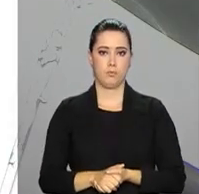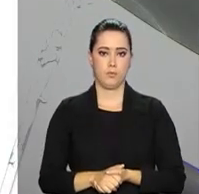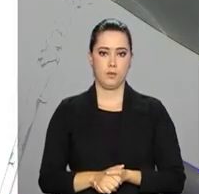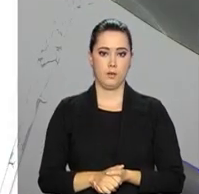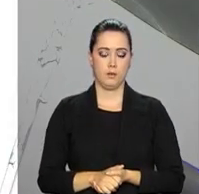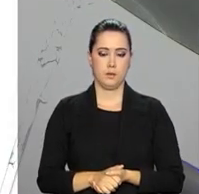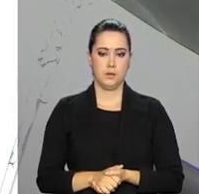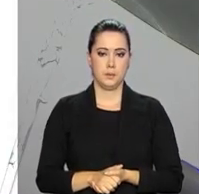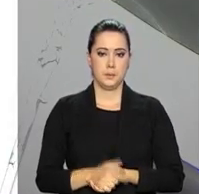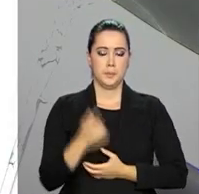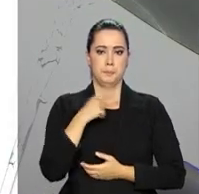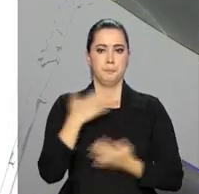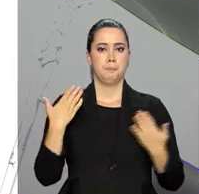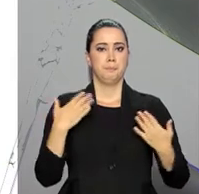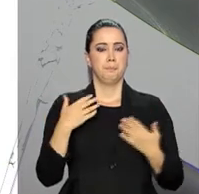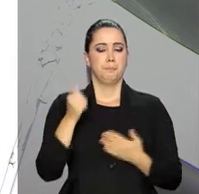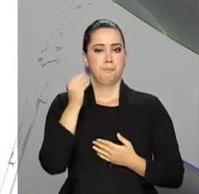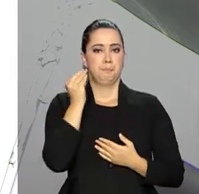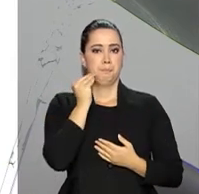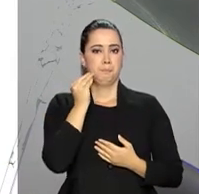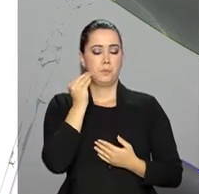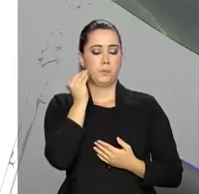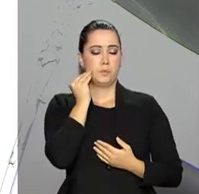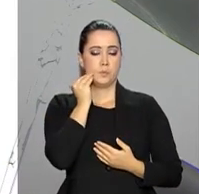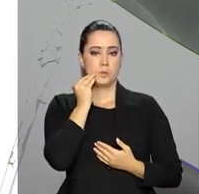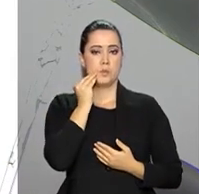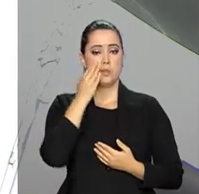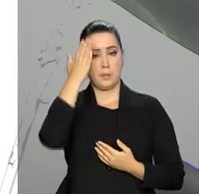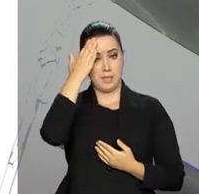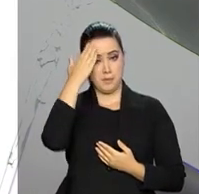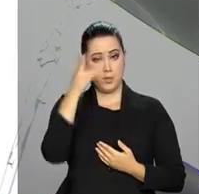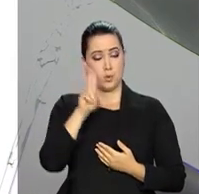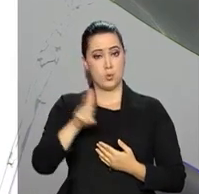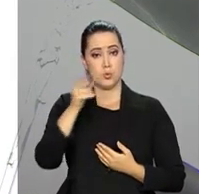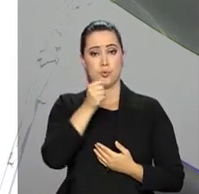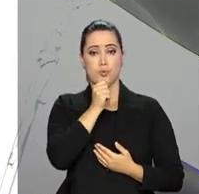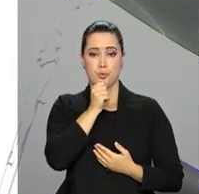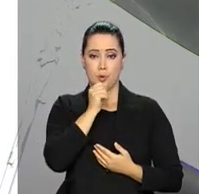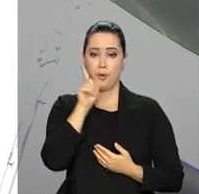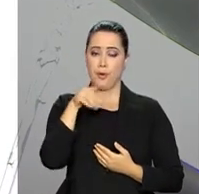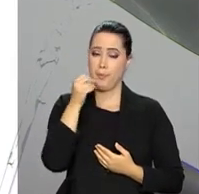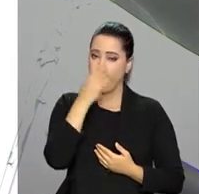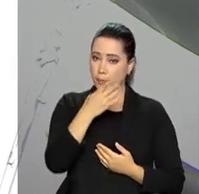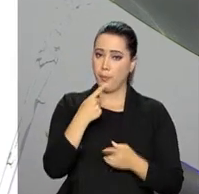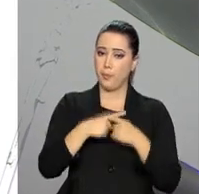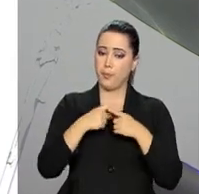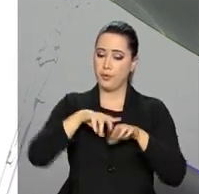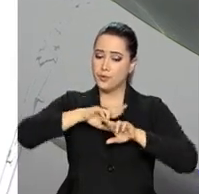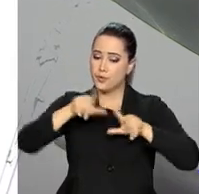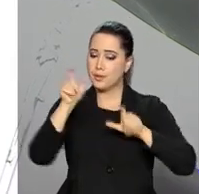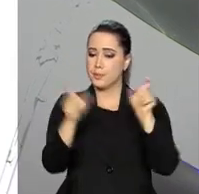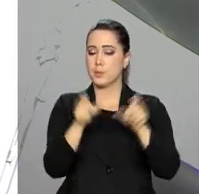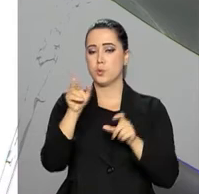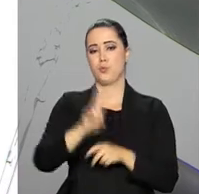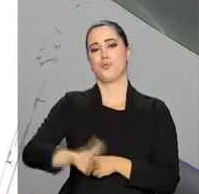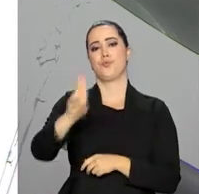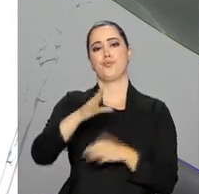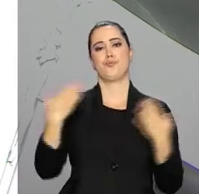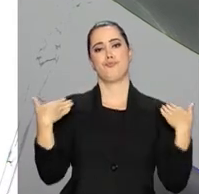a maioria das estradas do banco do motorista todo mundo usou drogas neste momento a galera que faz lá